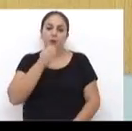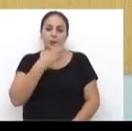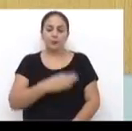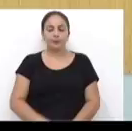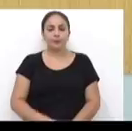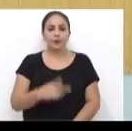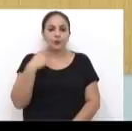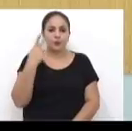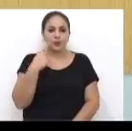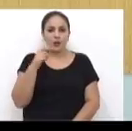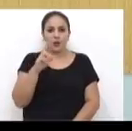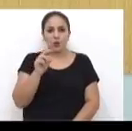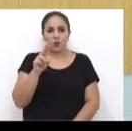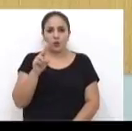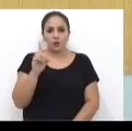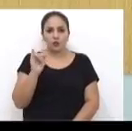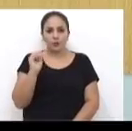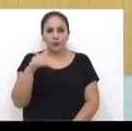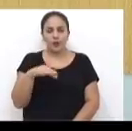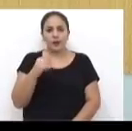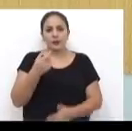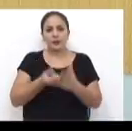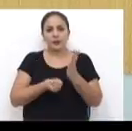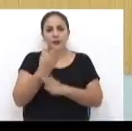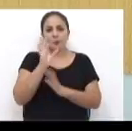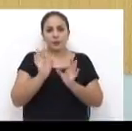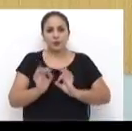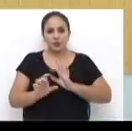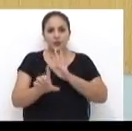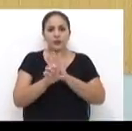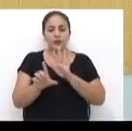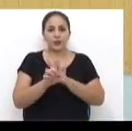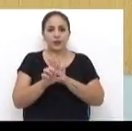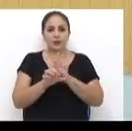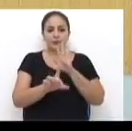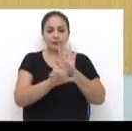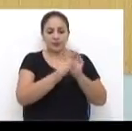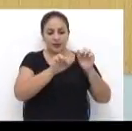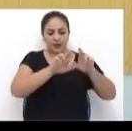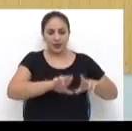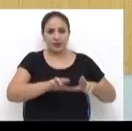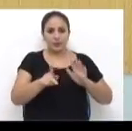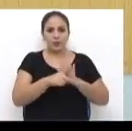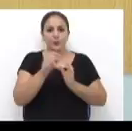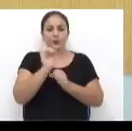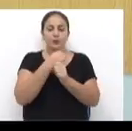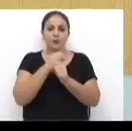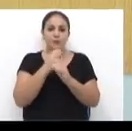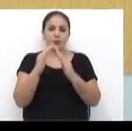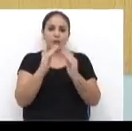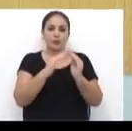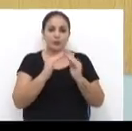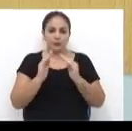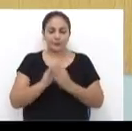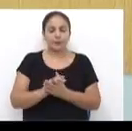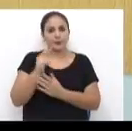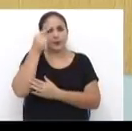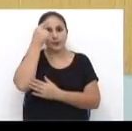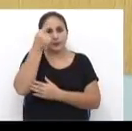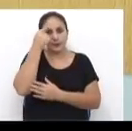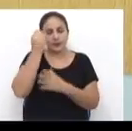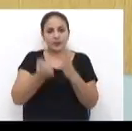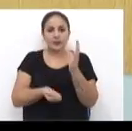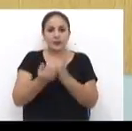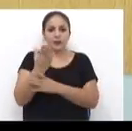de um projeto de lei que busca legalizar áreas para construção de moradias. A ideia é criar um programa de regularização fundiária